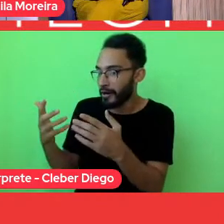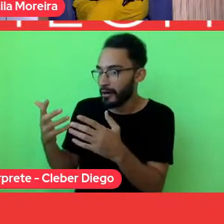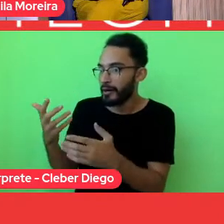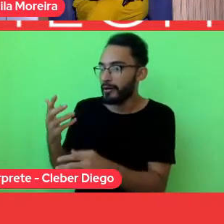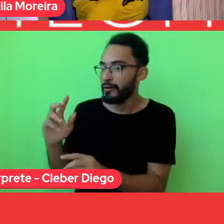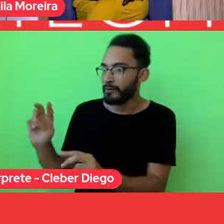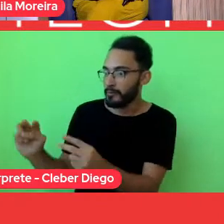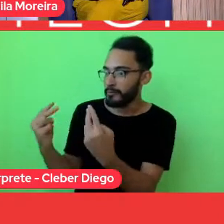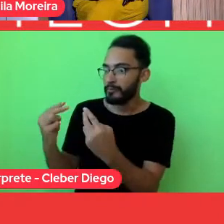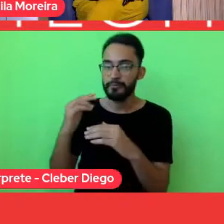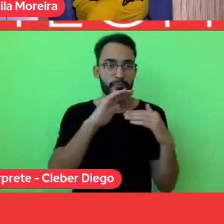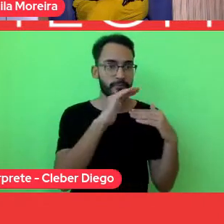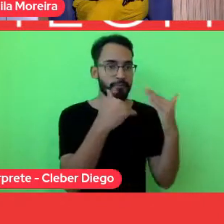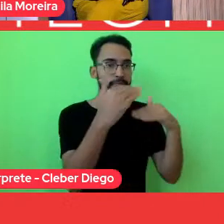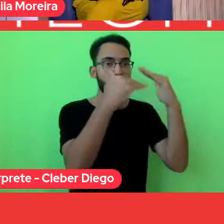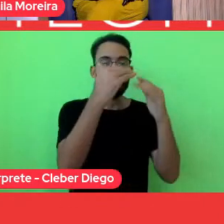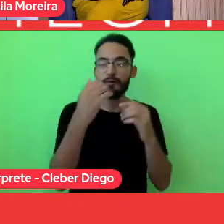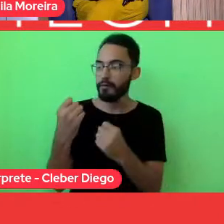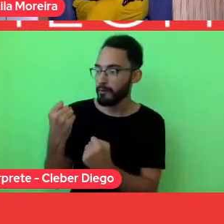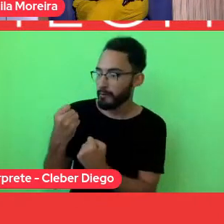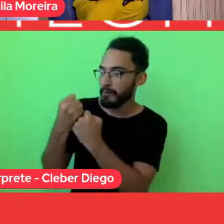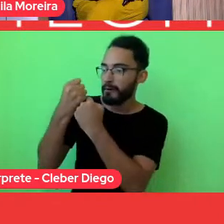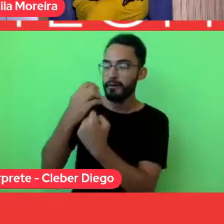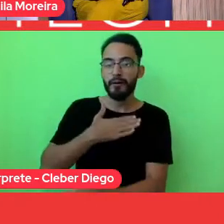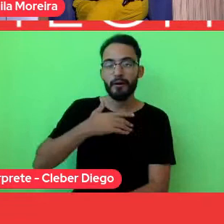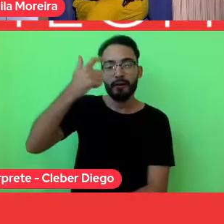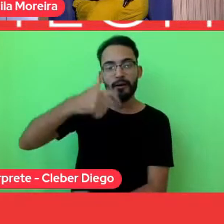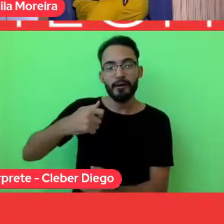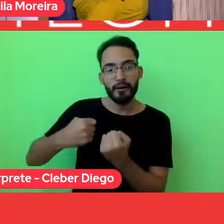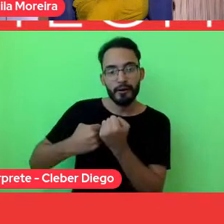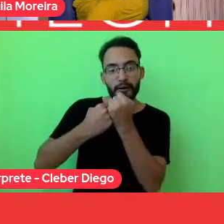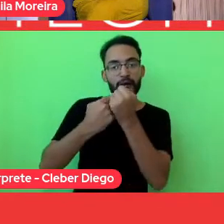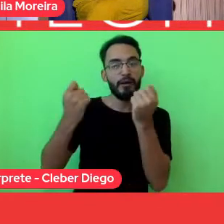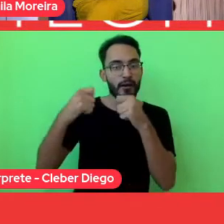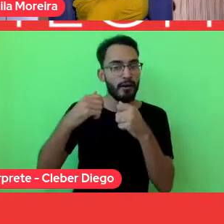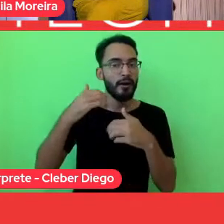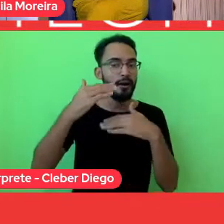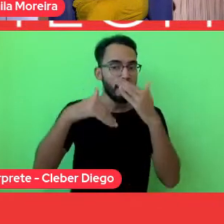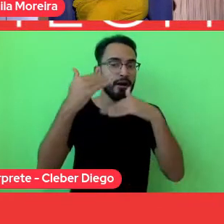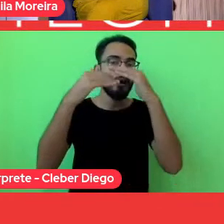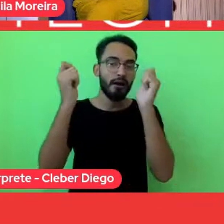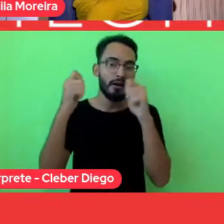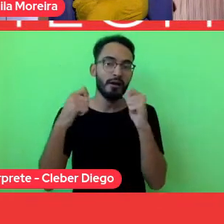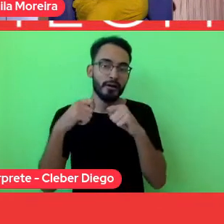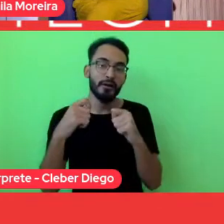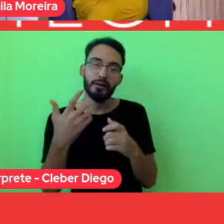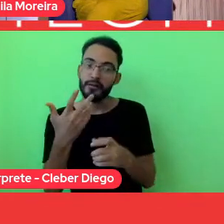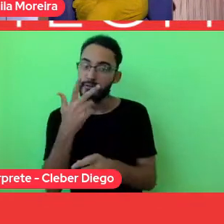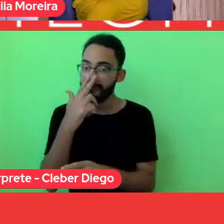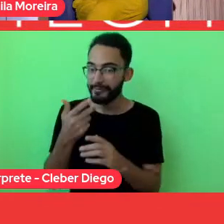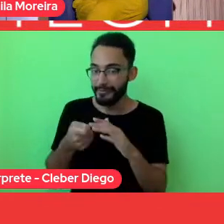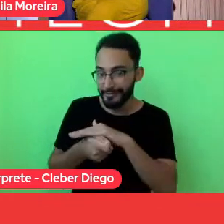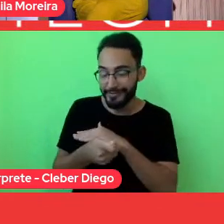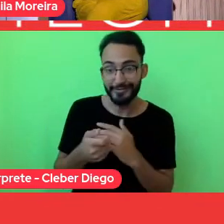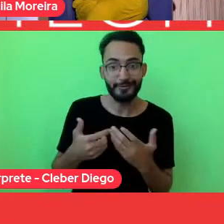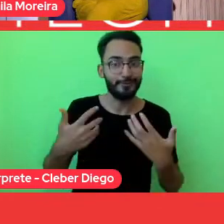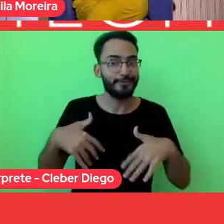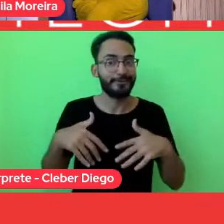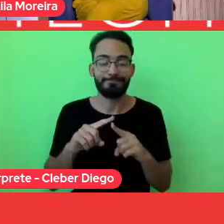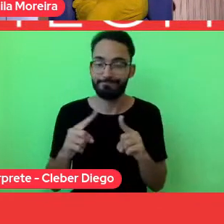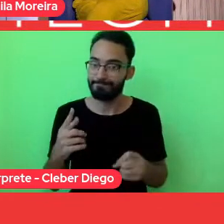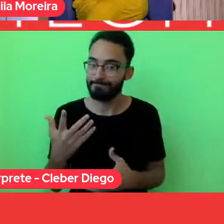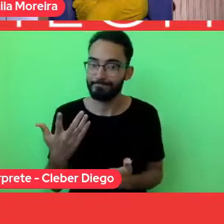isso que a Rayura falou, que a Val falou, que a Bárbara falou. Então, assim, a investida é alta, mas a gente está